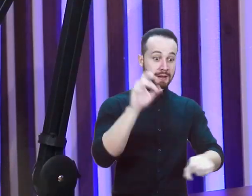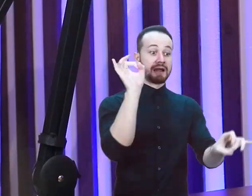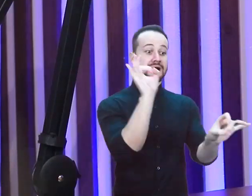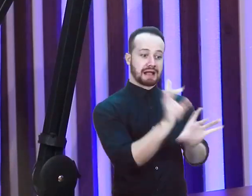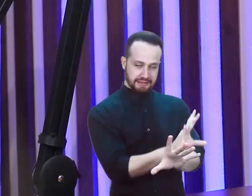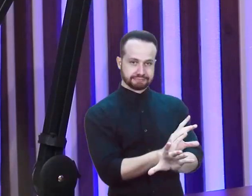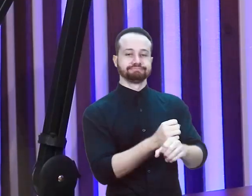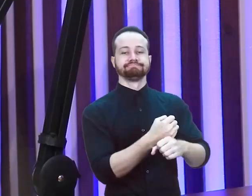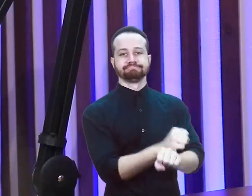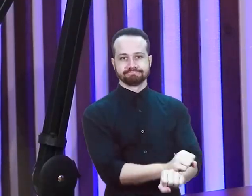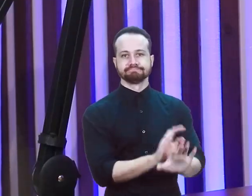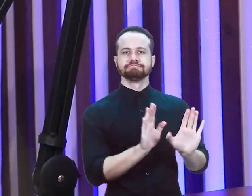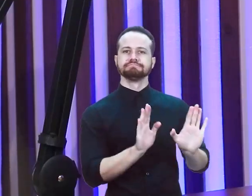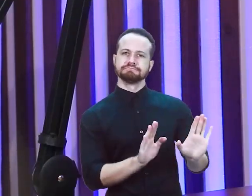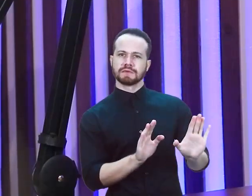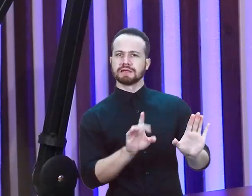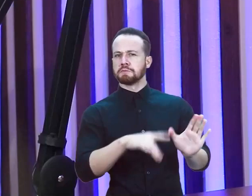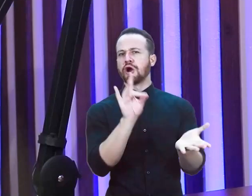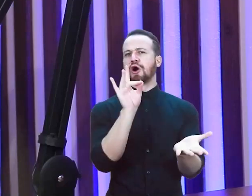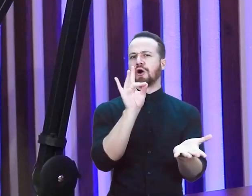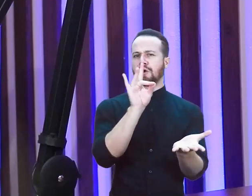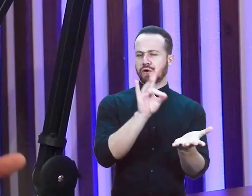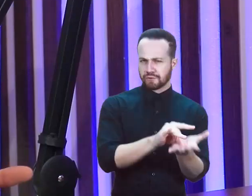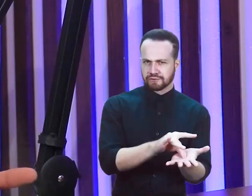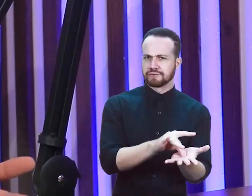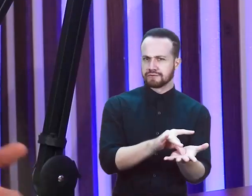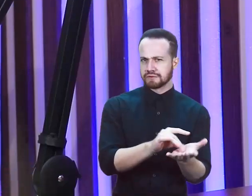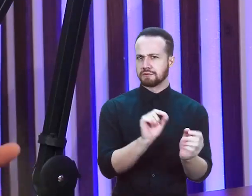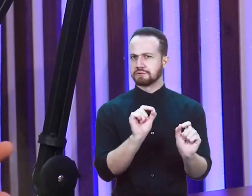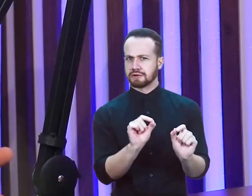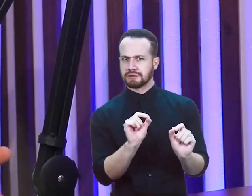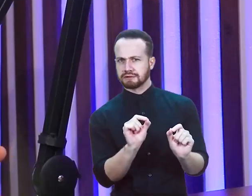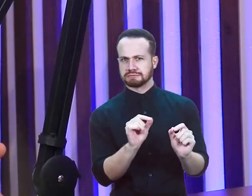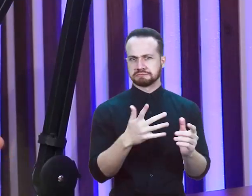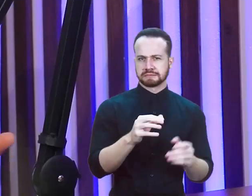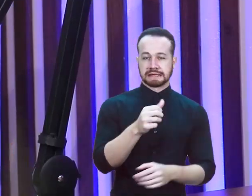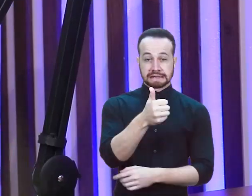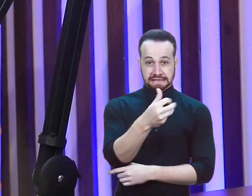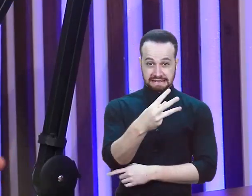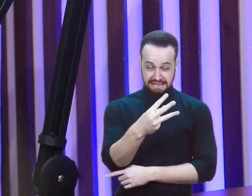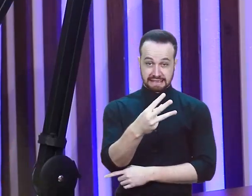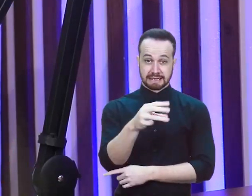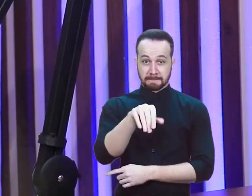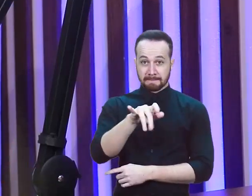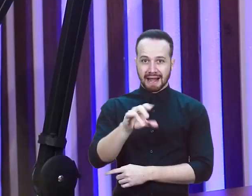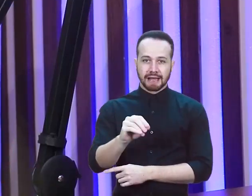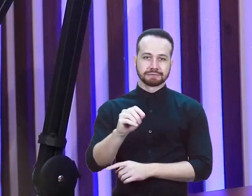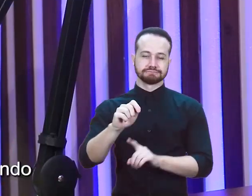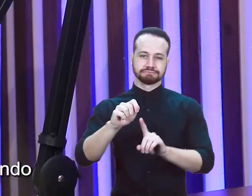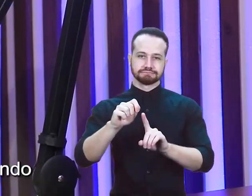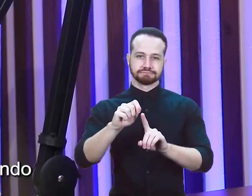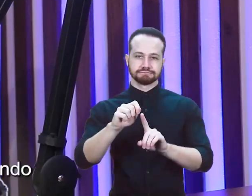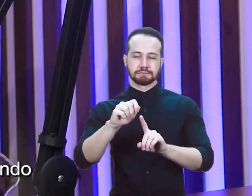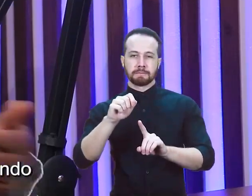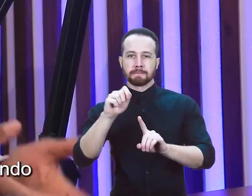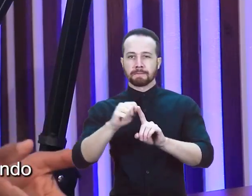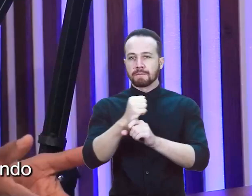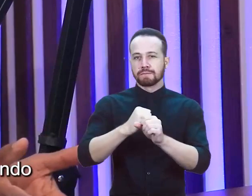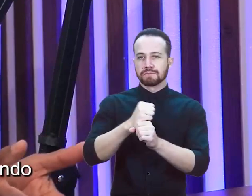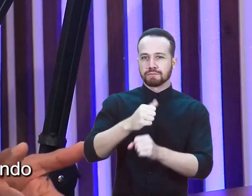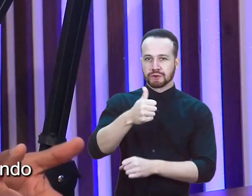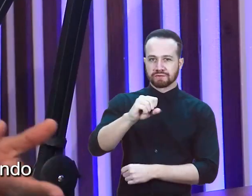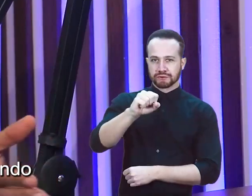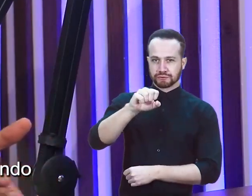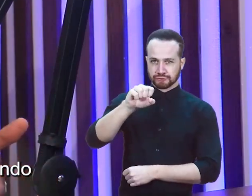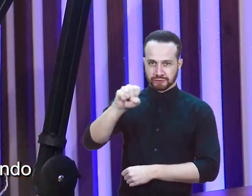aí depois oficialmente, né, 13 de maio de 1888, você vai ter o